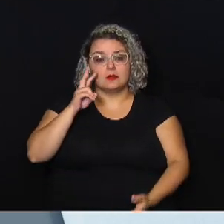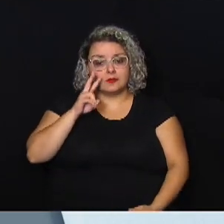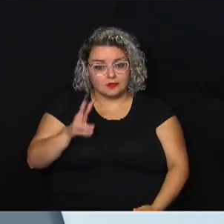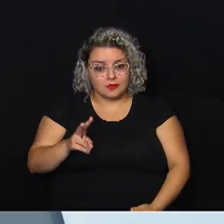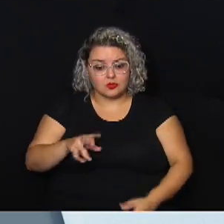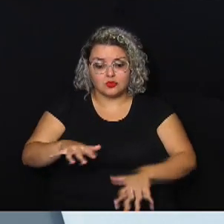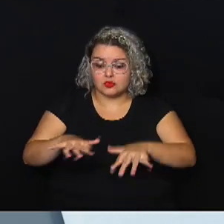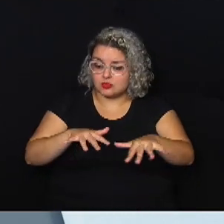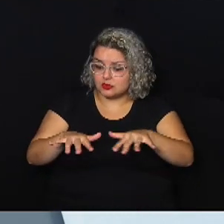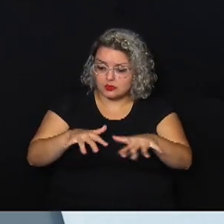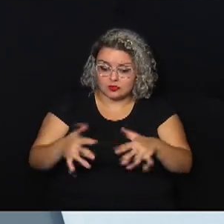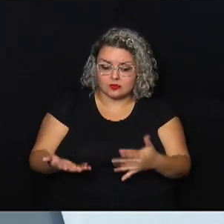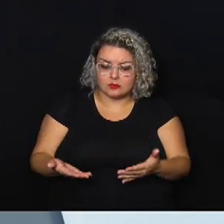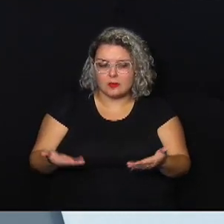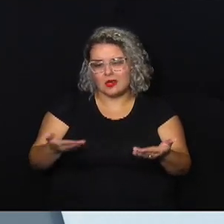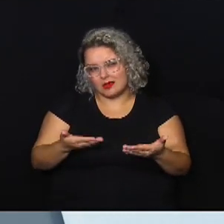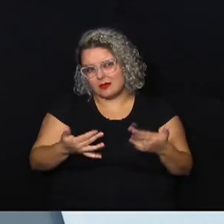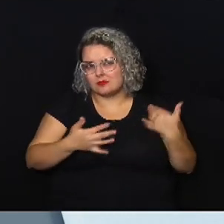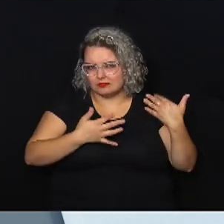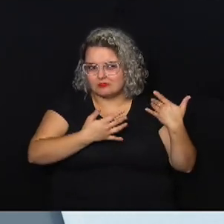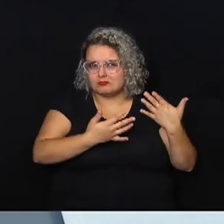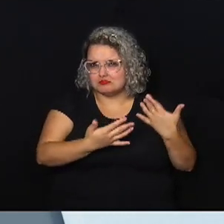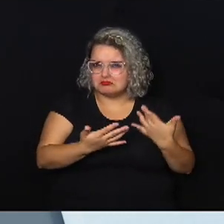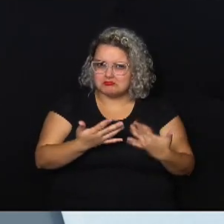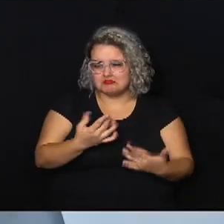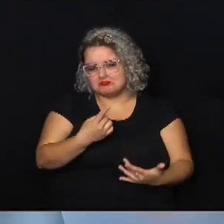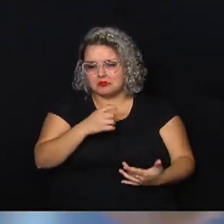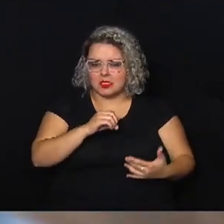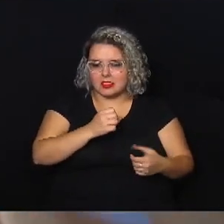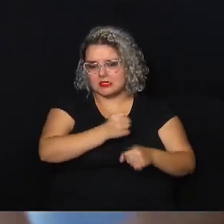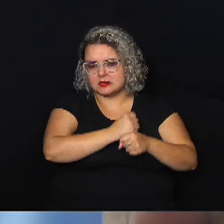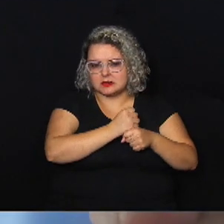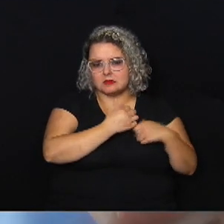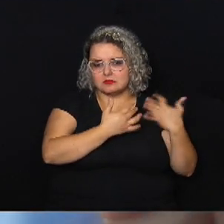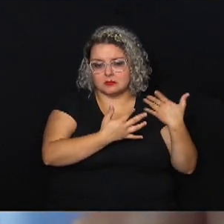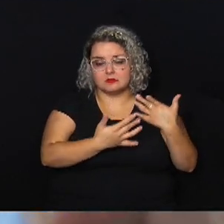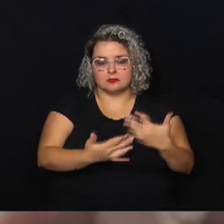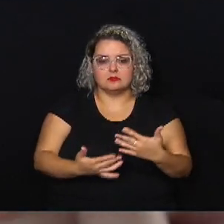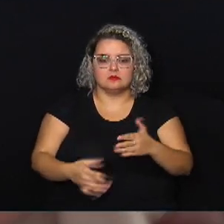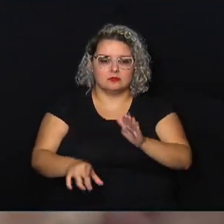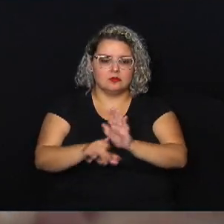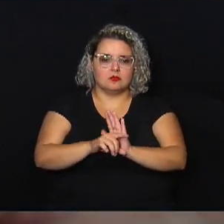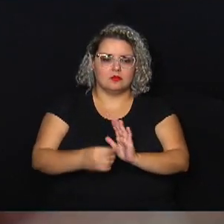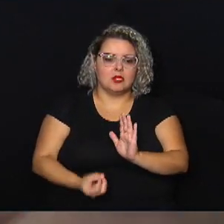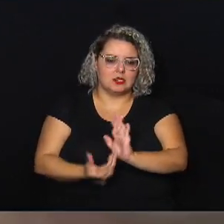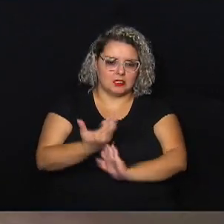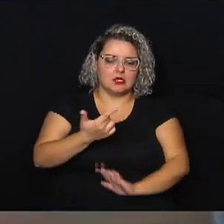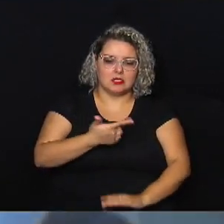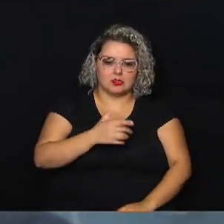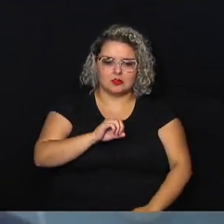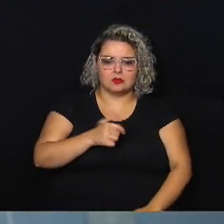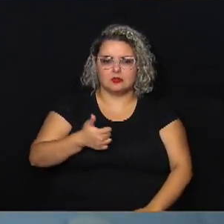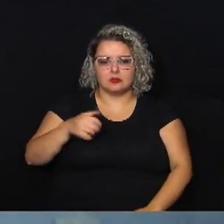movimentos, agora que eu digo assim, nos últimos 10 anos, uma lei que foi em 2010, acho que foi no fim